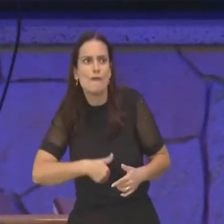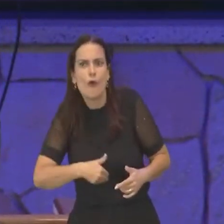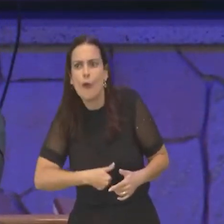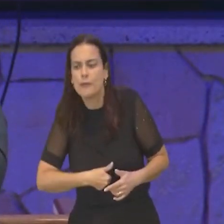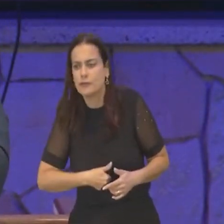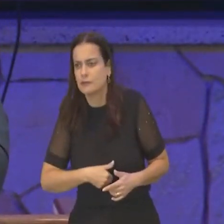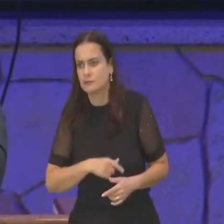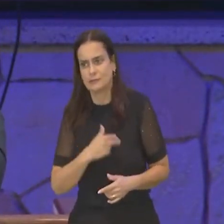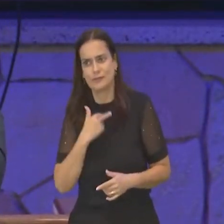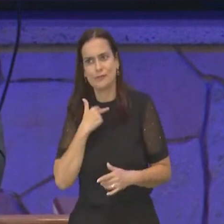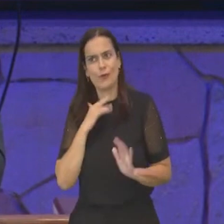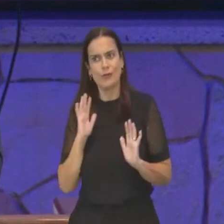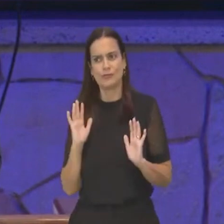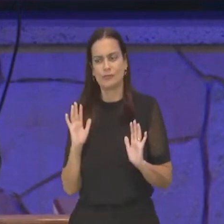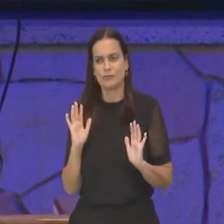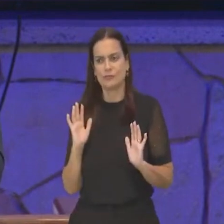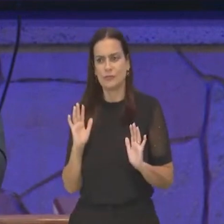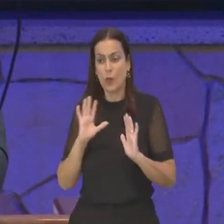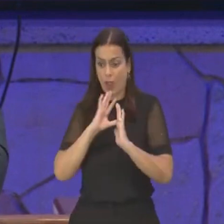Isso não é maravilhoso?